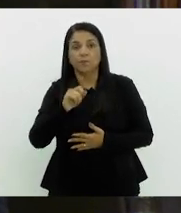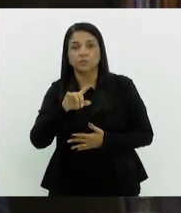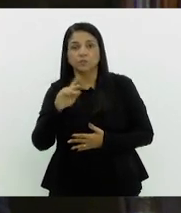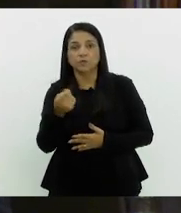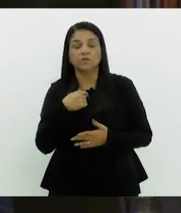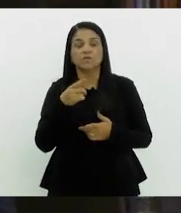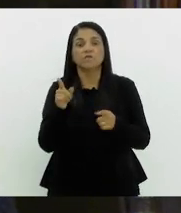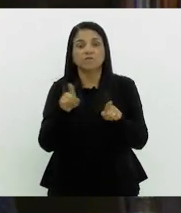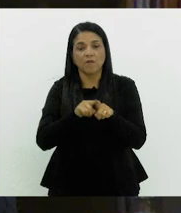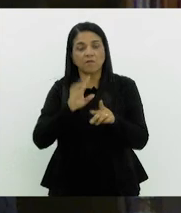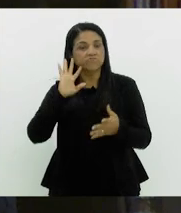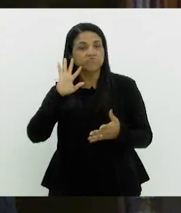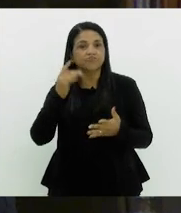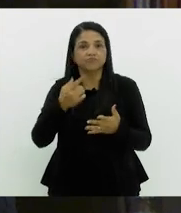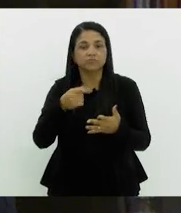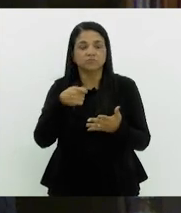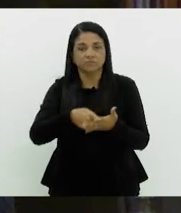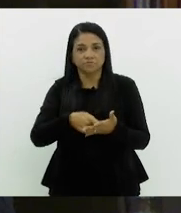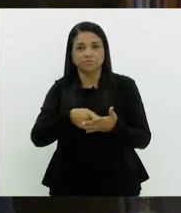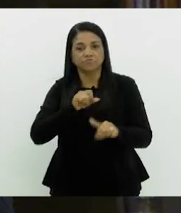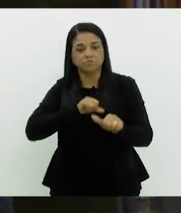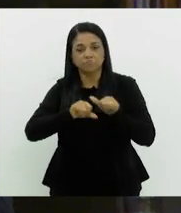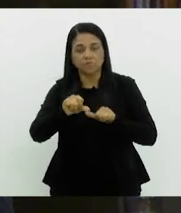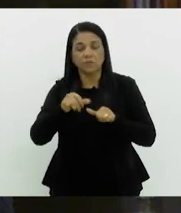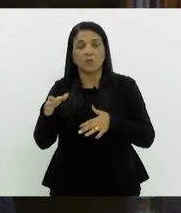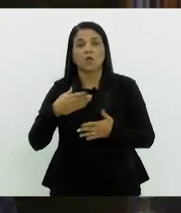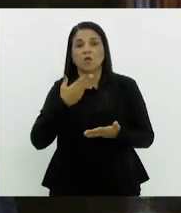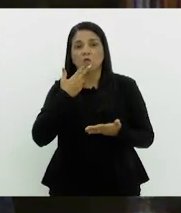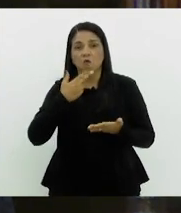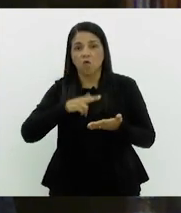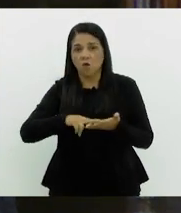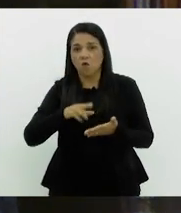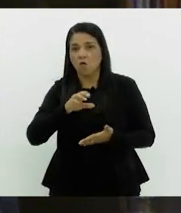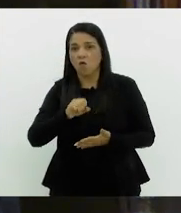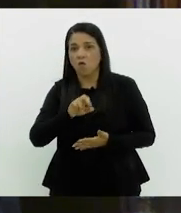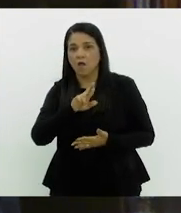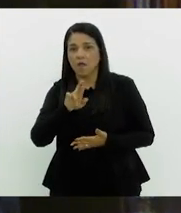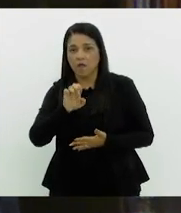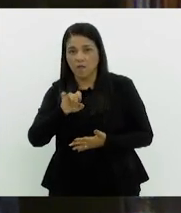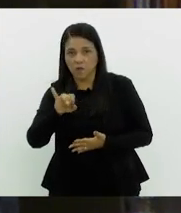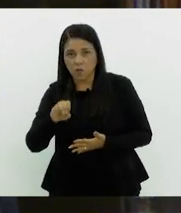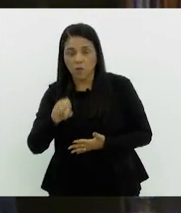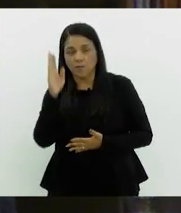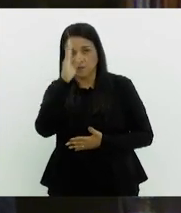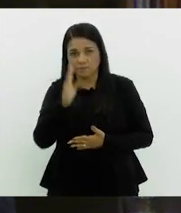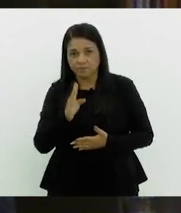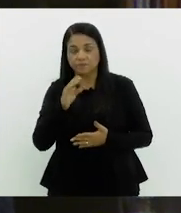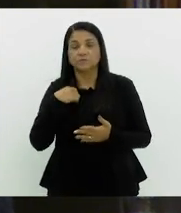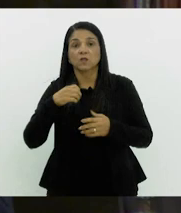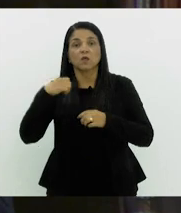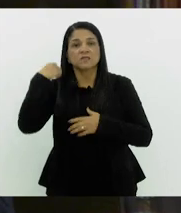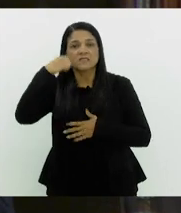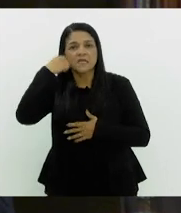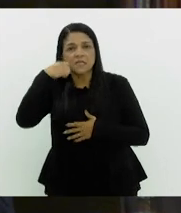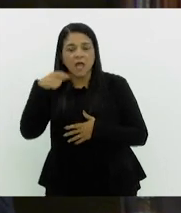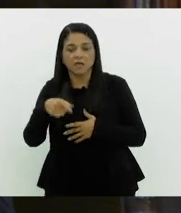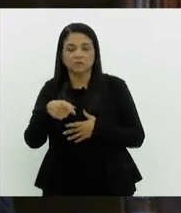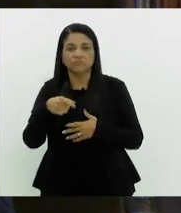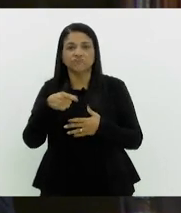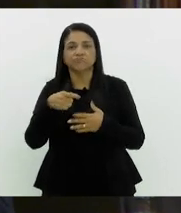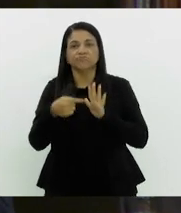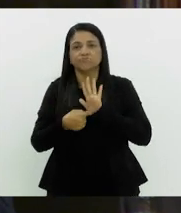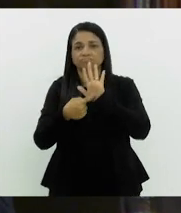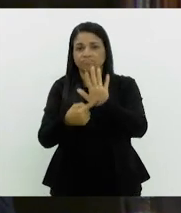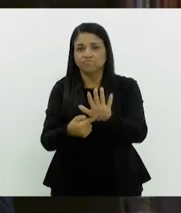decisão. Correio Brasiliense: Pacheco acionará a advocacia do Senado para apresentar embargo de declaração